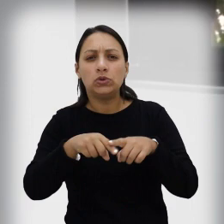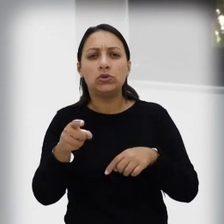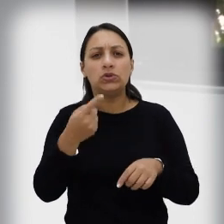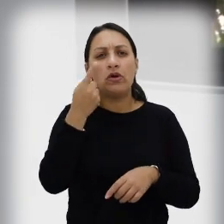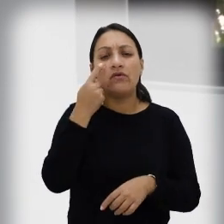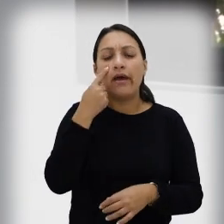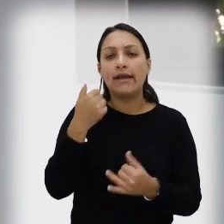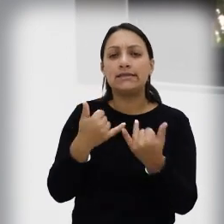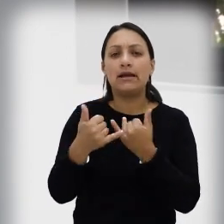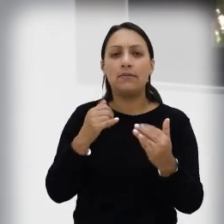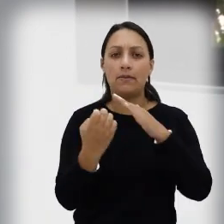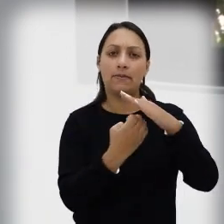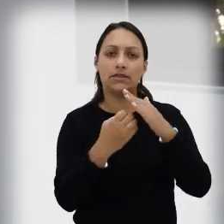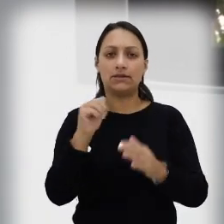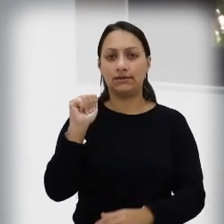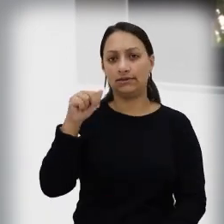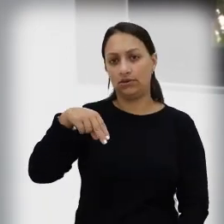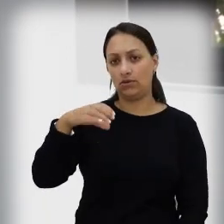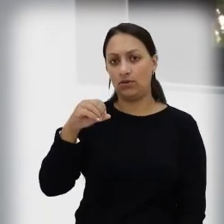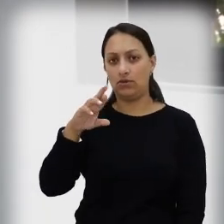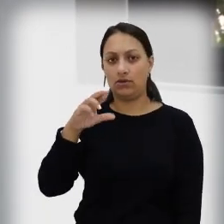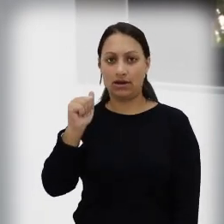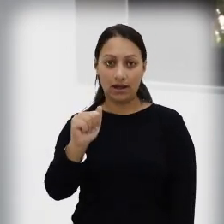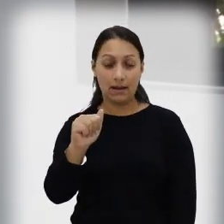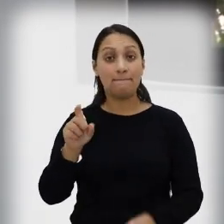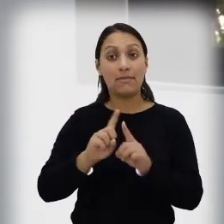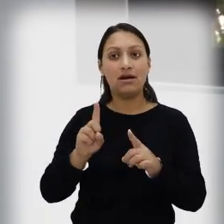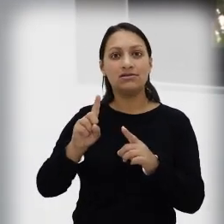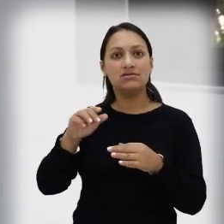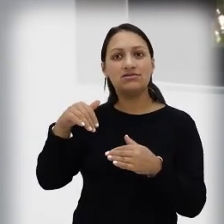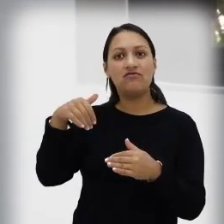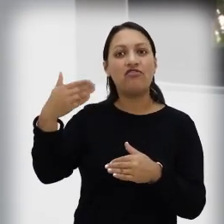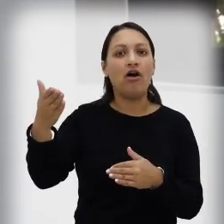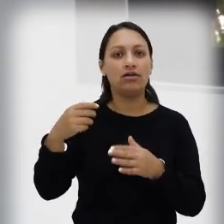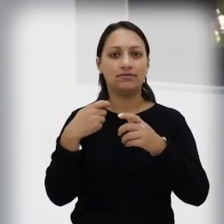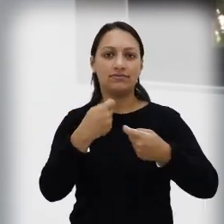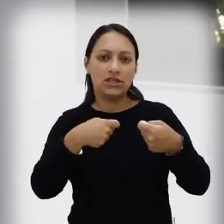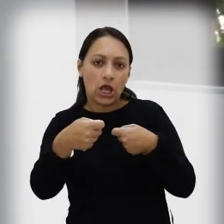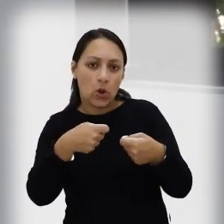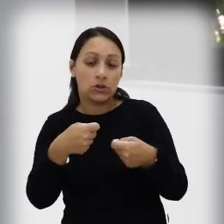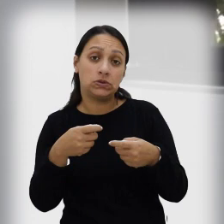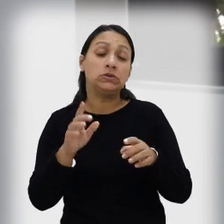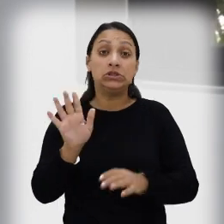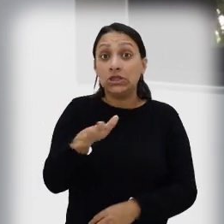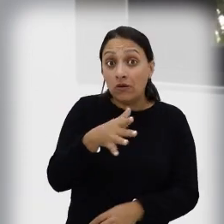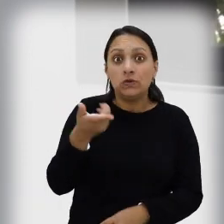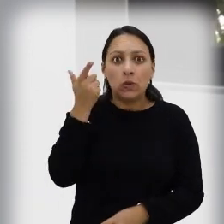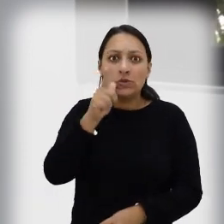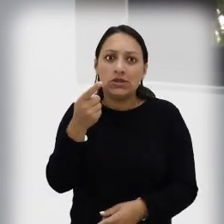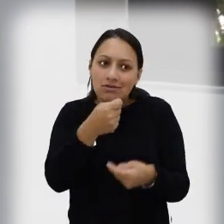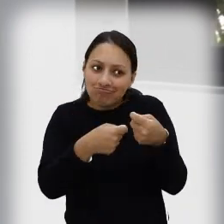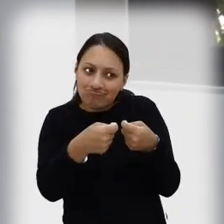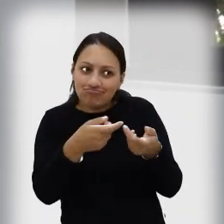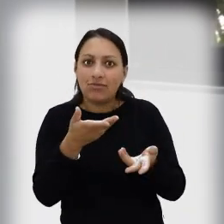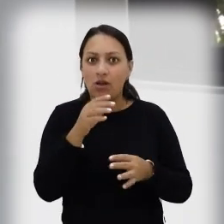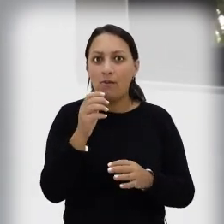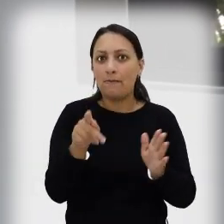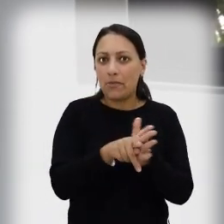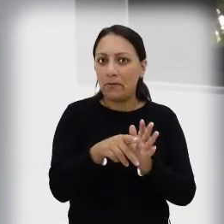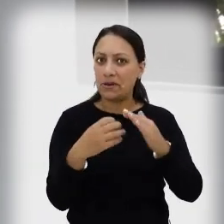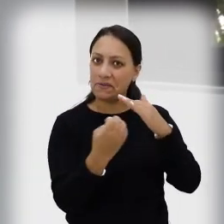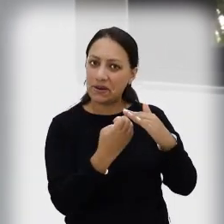está aqui, e isso vai gerar negócio com outras empresas no mercado aí fora, ou quem sabe até mesmo com essa. Mas é importante ter esse olhar, tá? A gente gosta de enfatizar